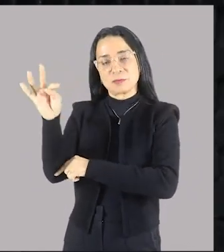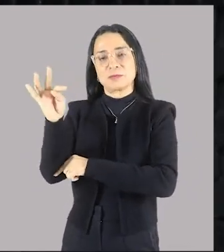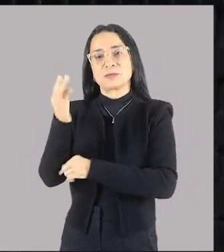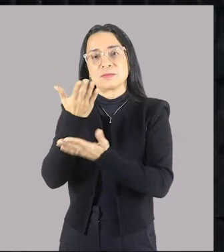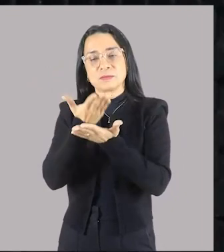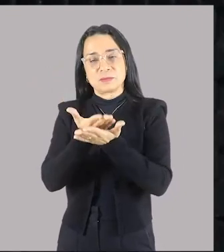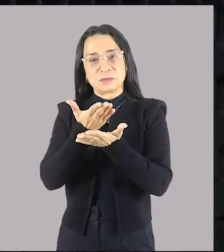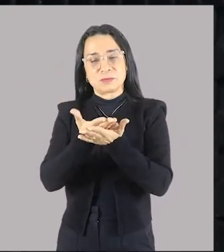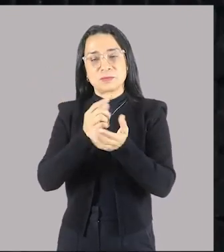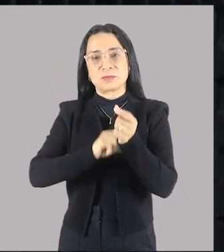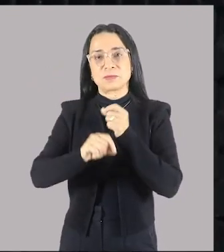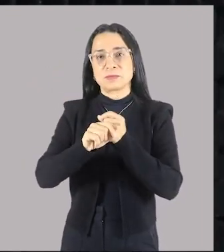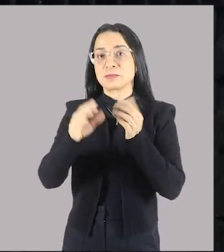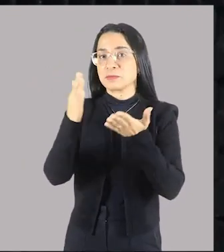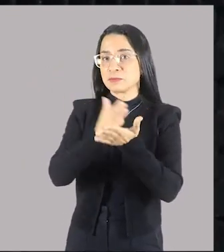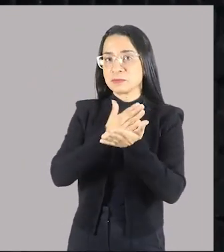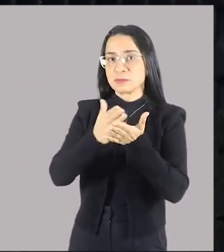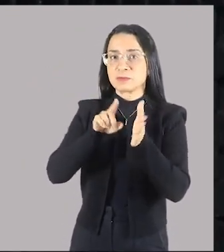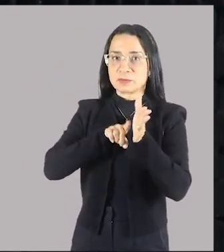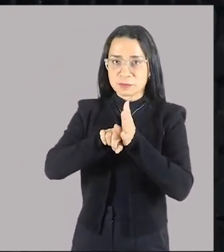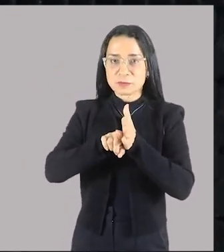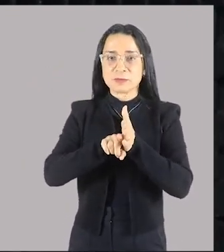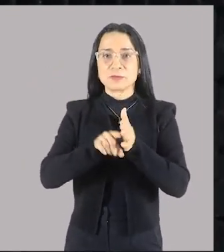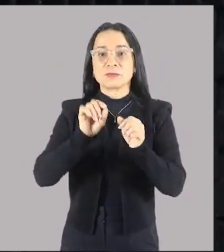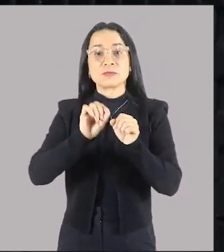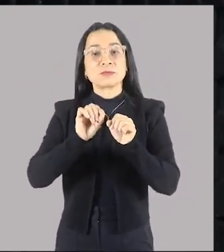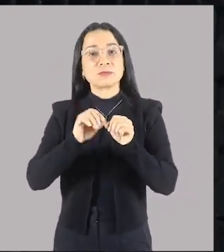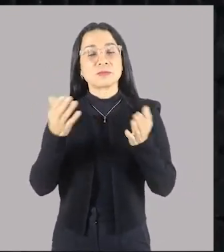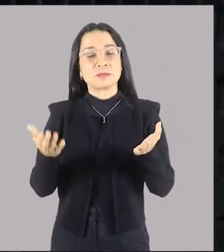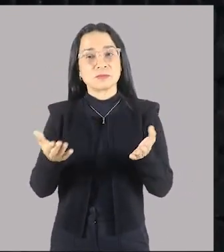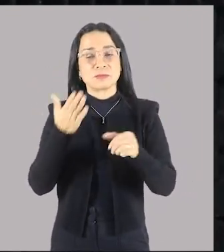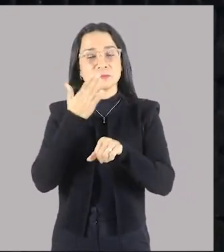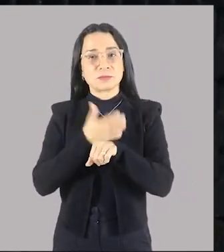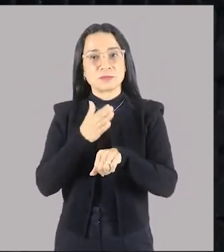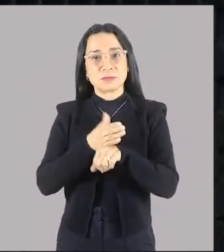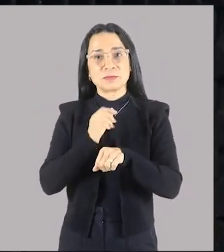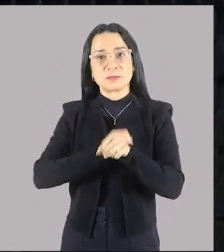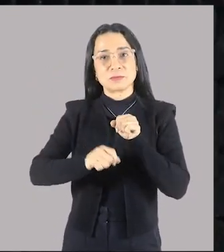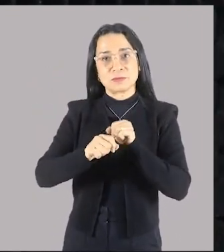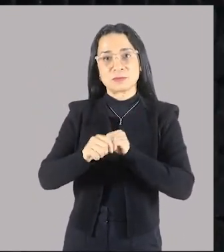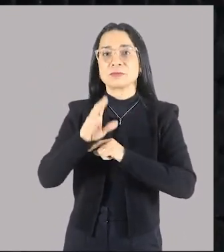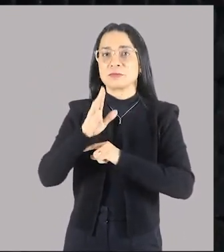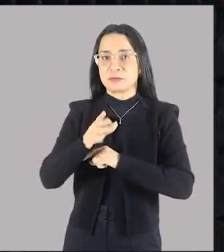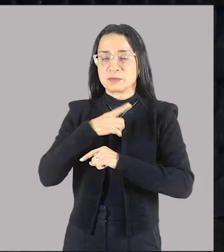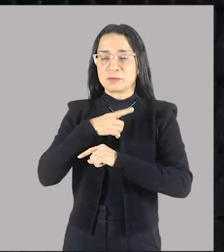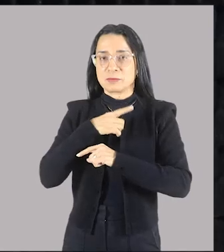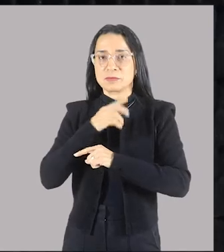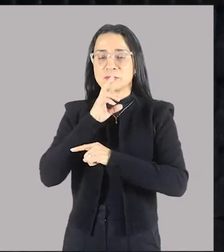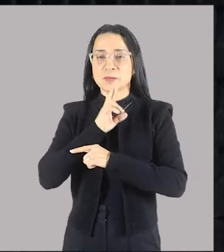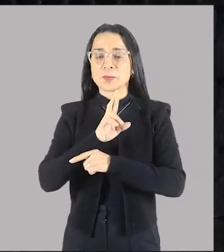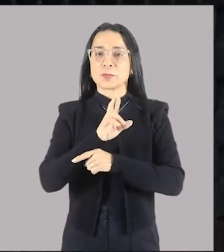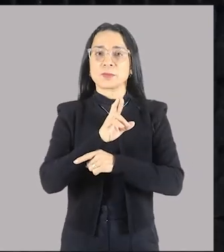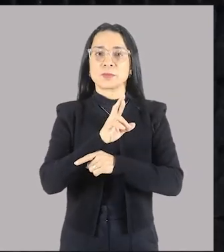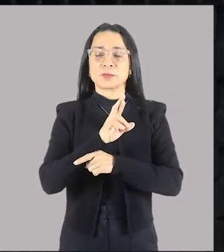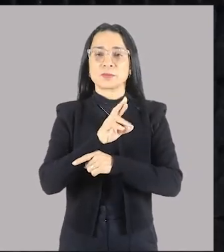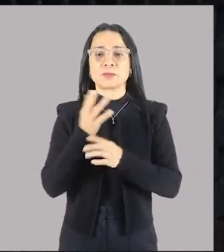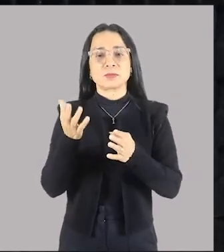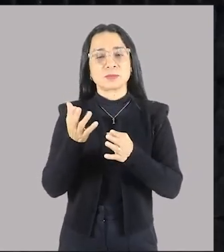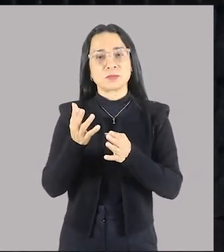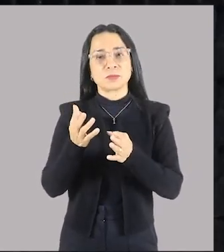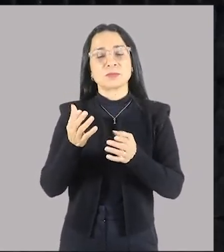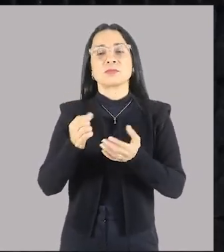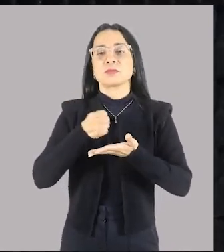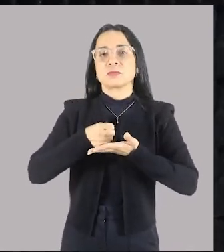aula e algumas questões para você fazer, já com gabarito, e que vai com certeza